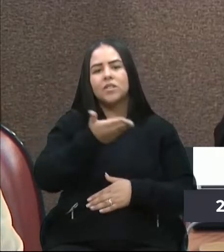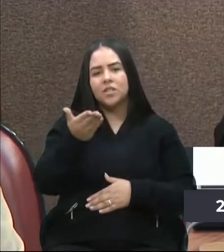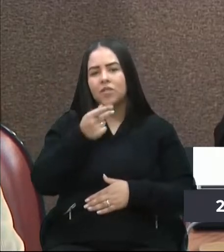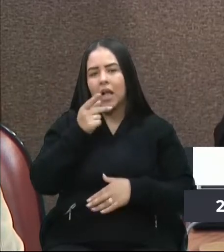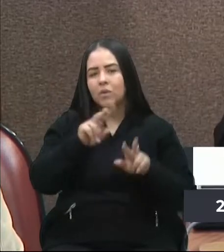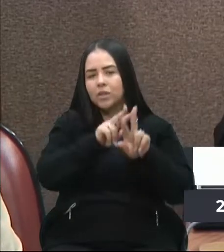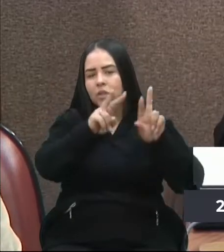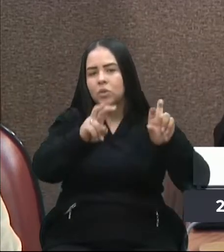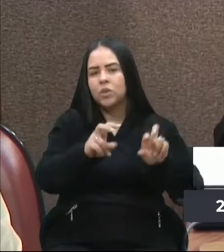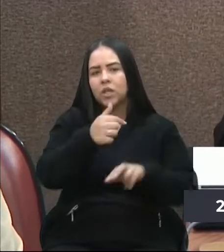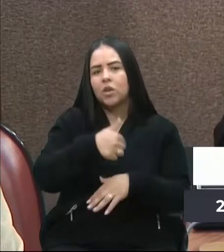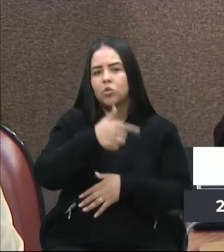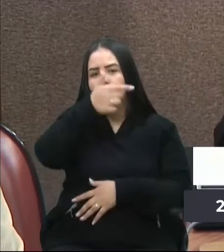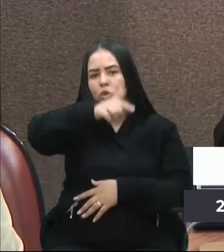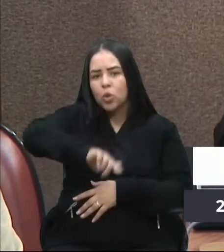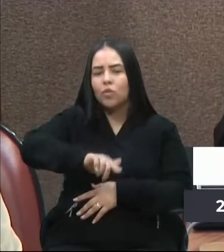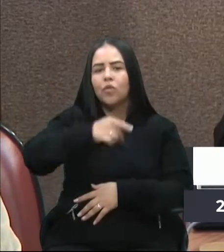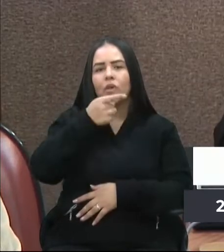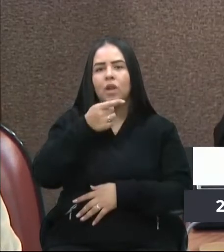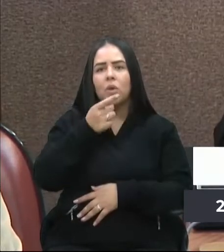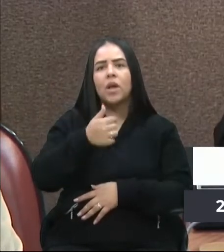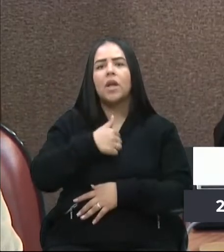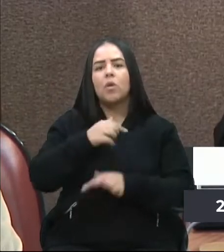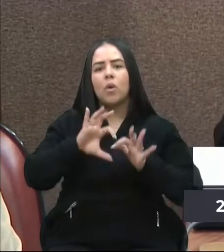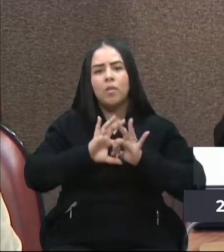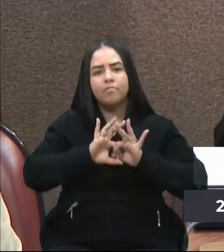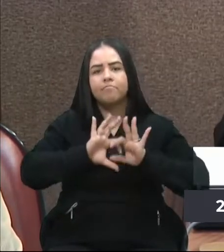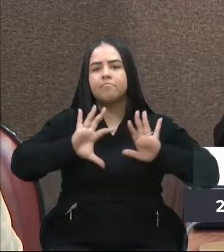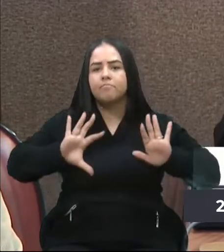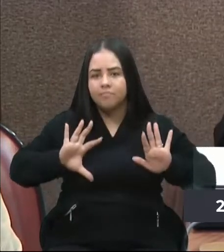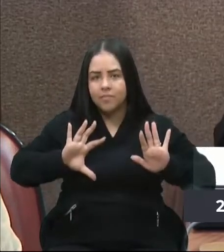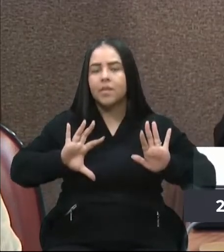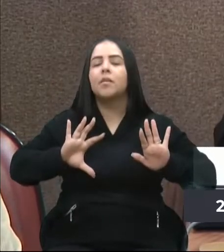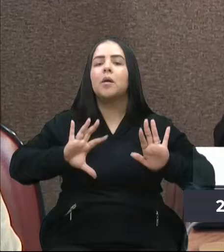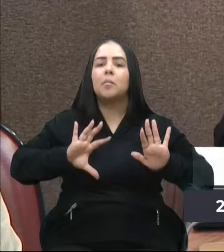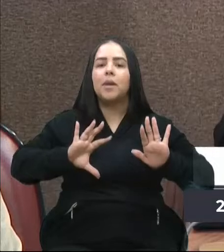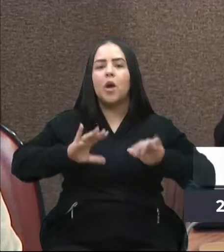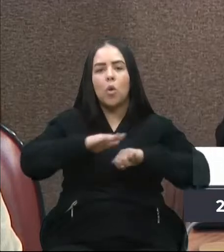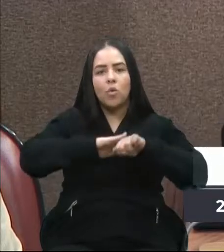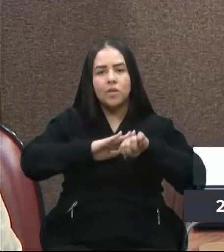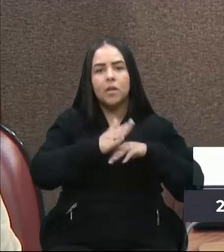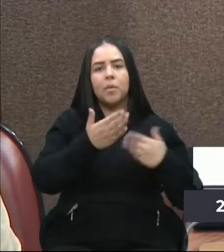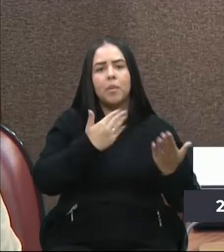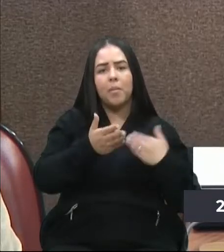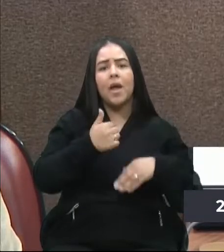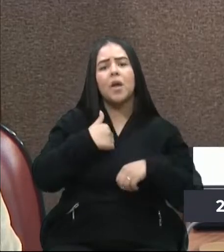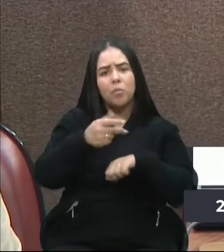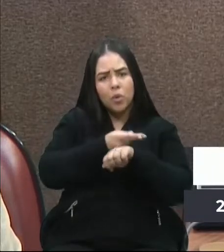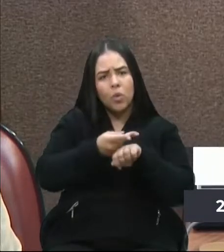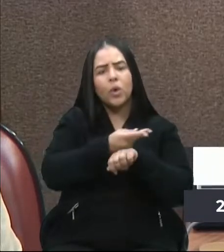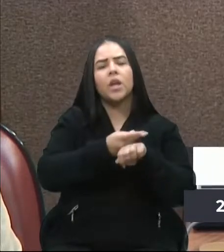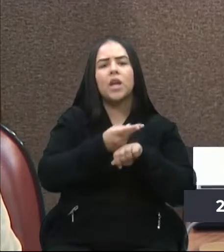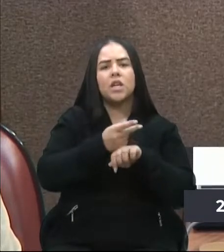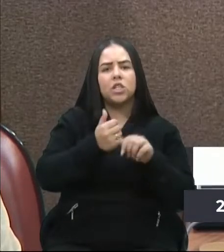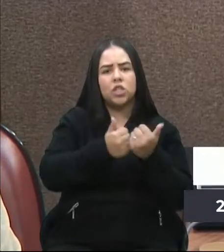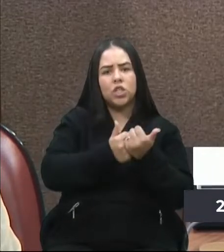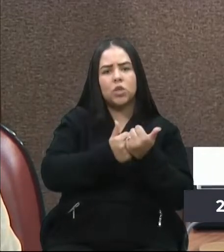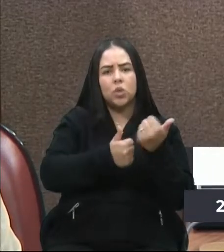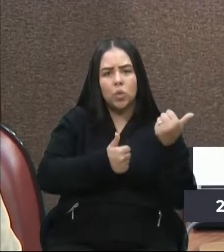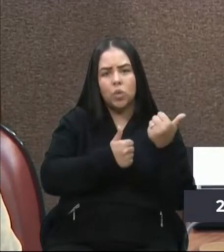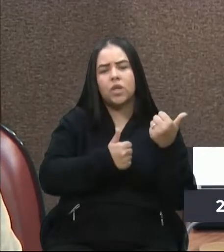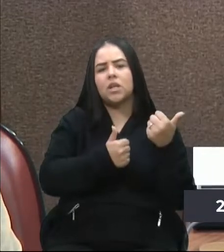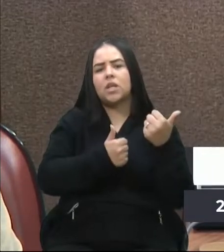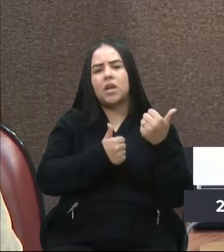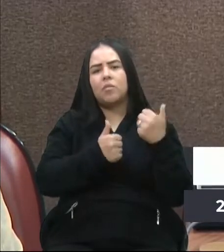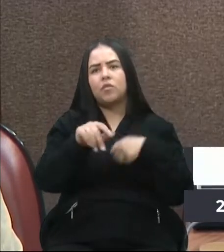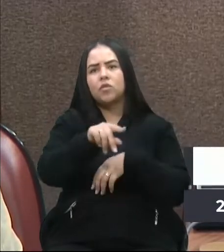quero reforçar, eu também estou à disposição para essas conversas. Eu busquei diretores, eu busquei professores que são mais próximos, mas eu não